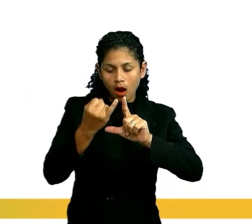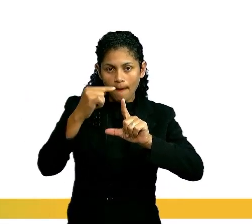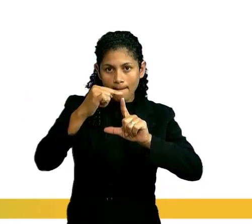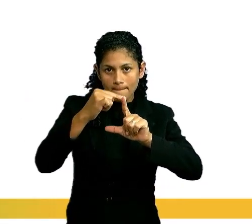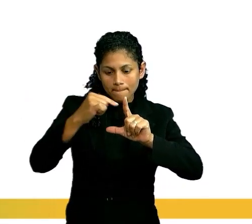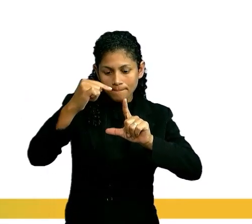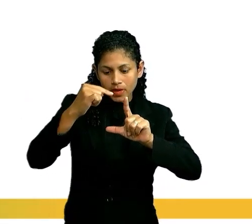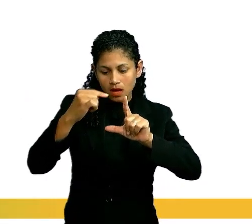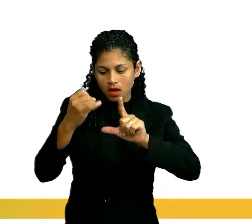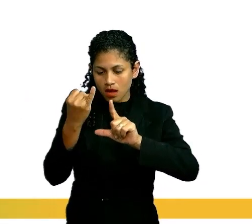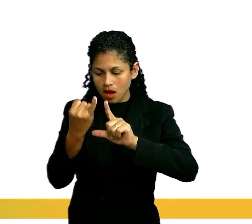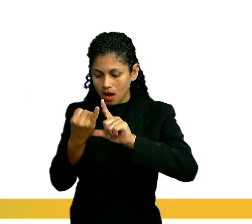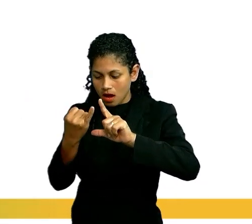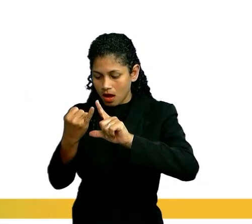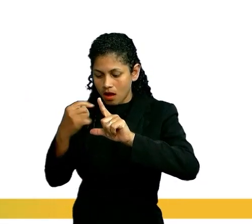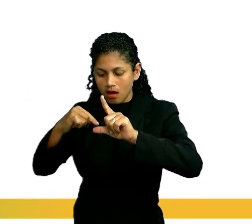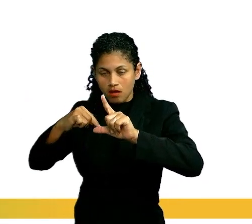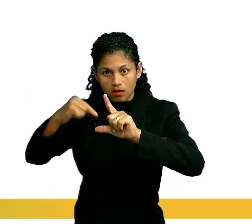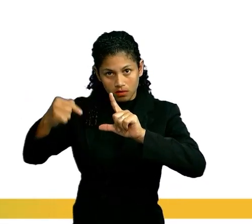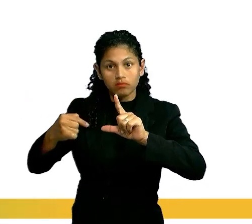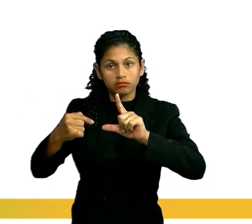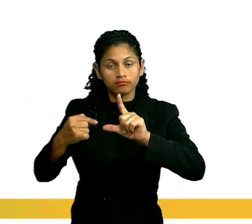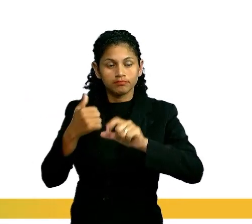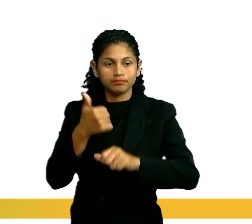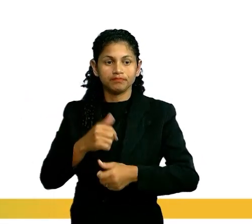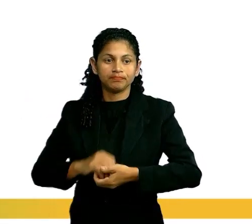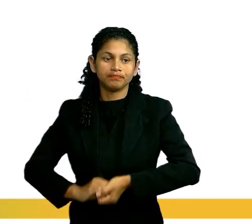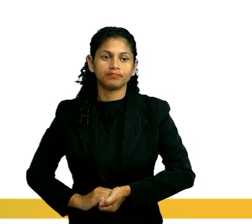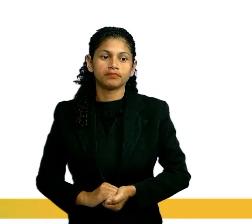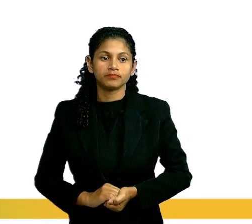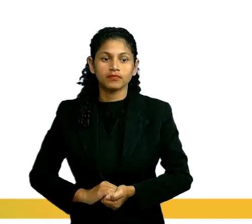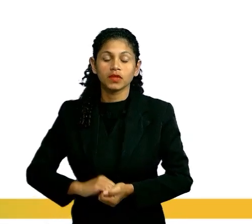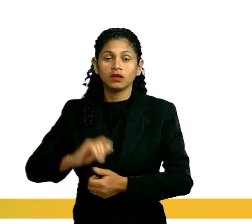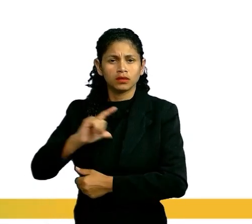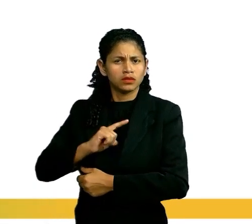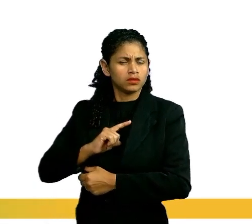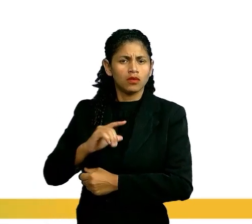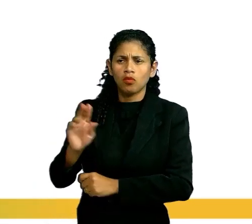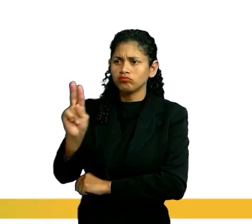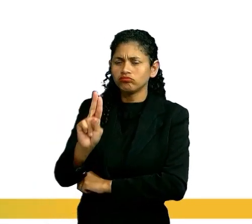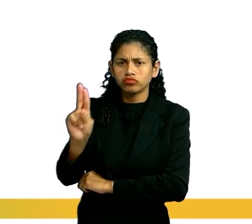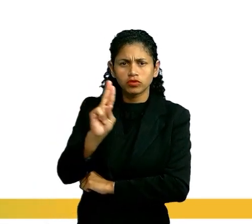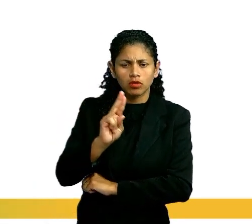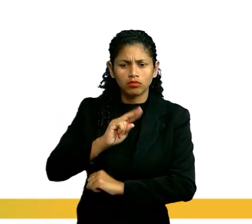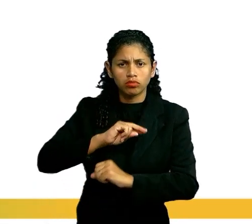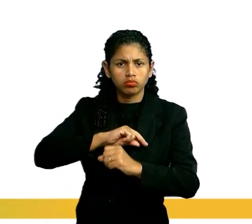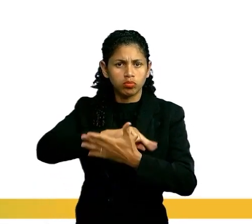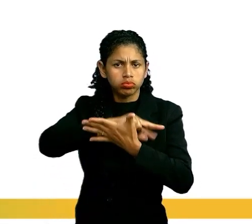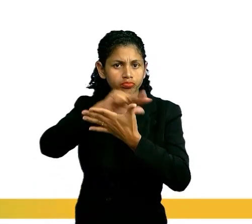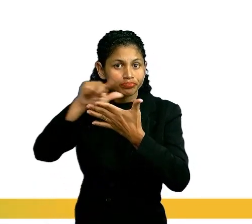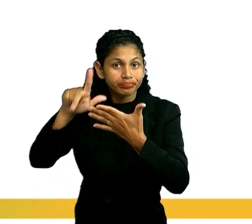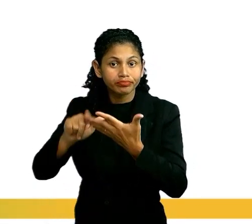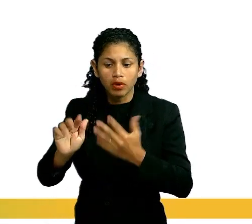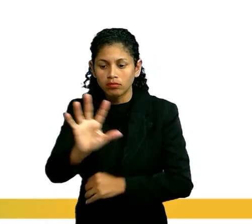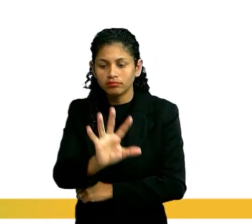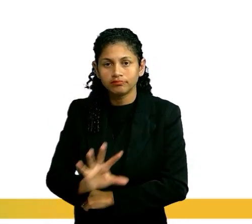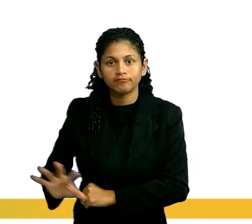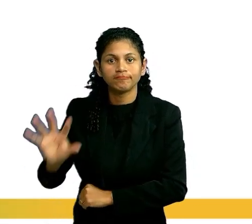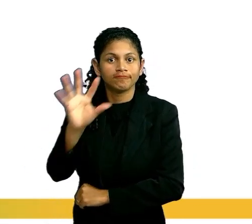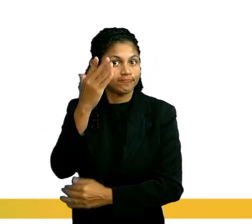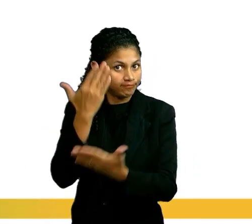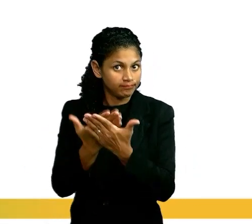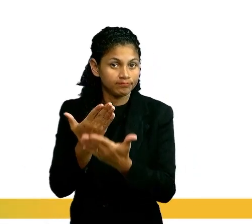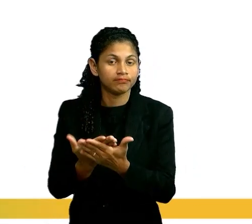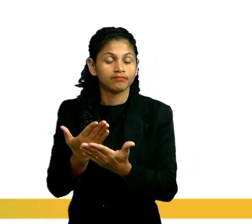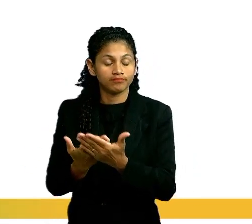utilizada também em outras áreas, como física, química, geografia, astronomia, medicina, então é muito usual.